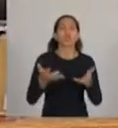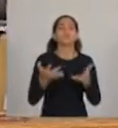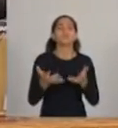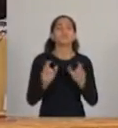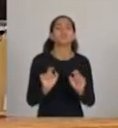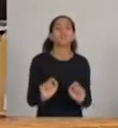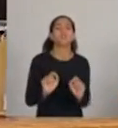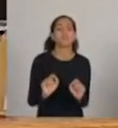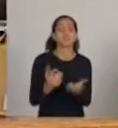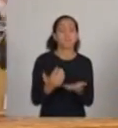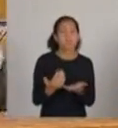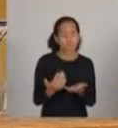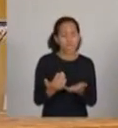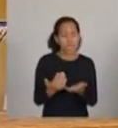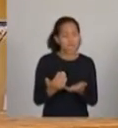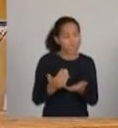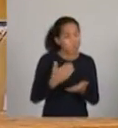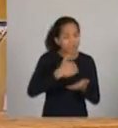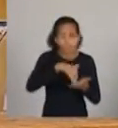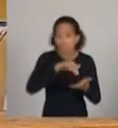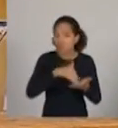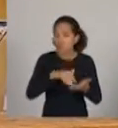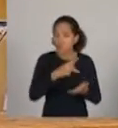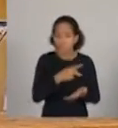da segurança pública resolvido.